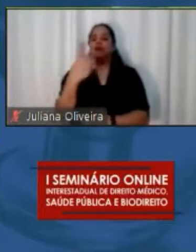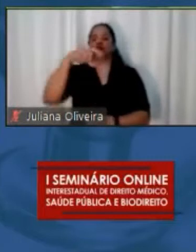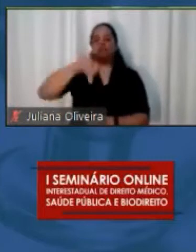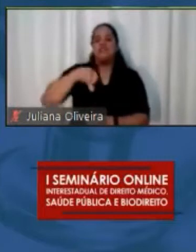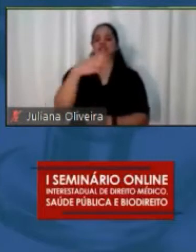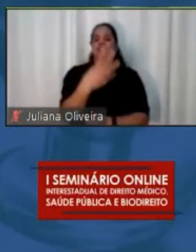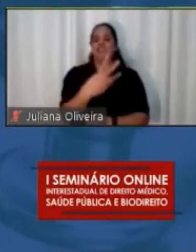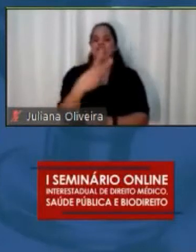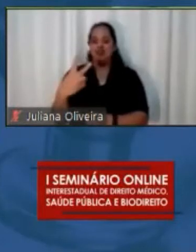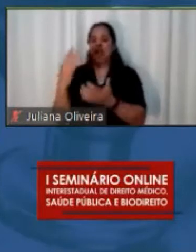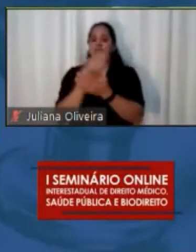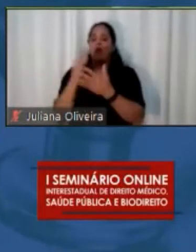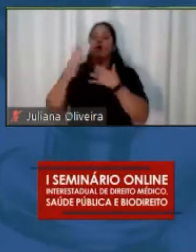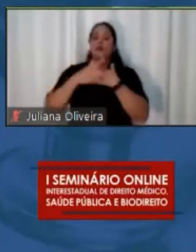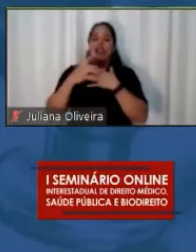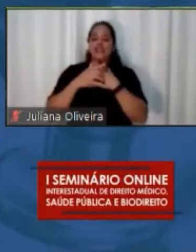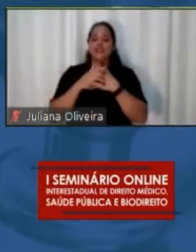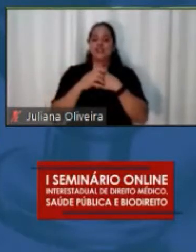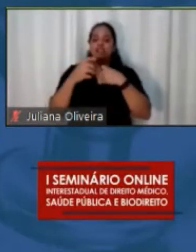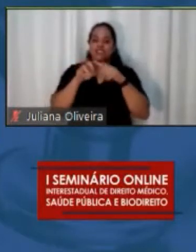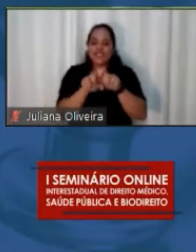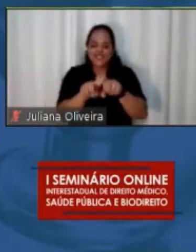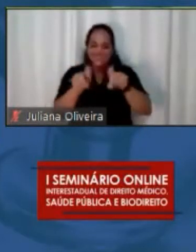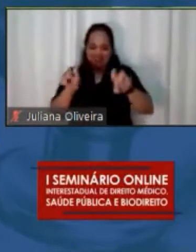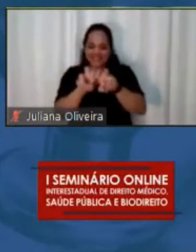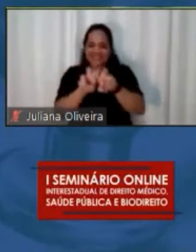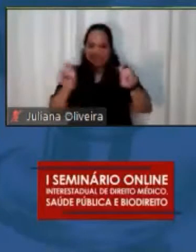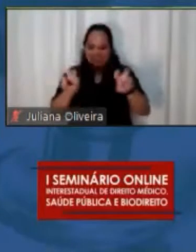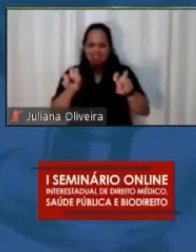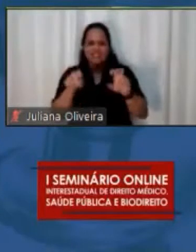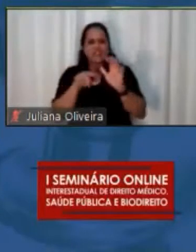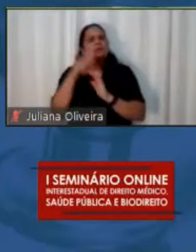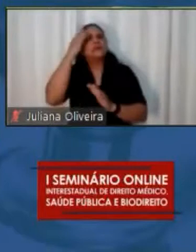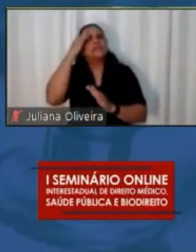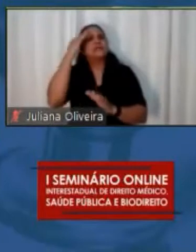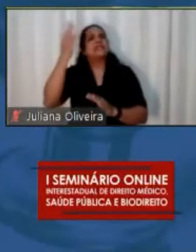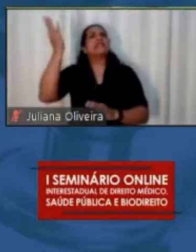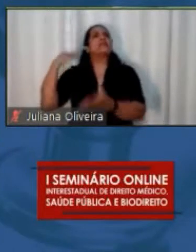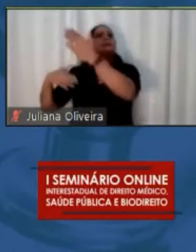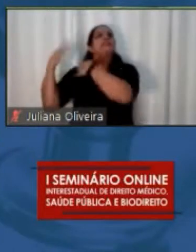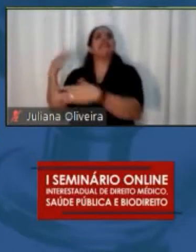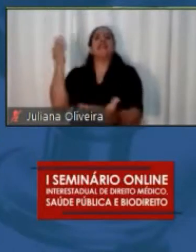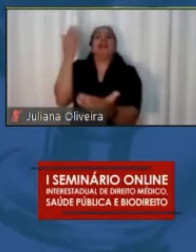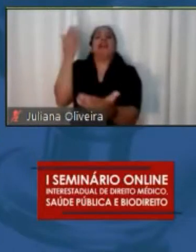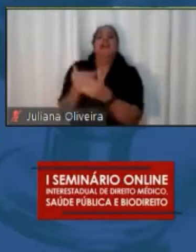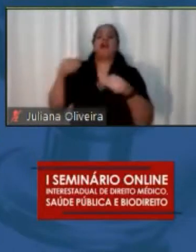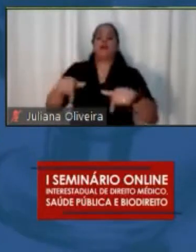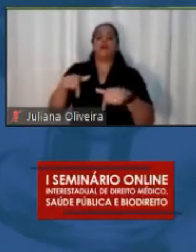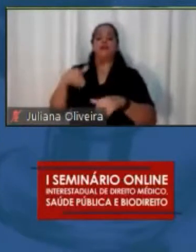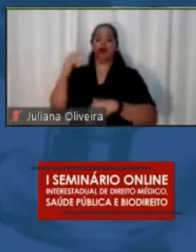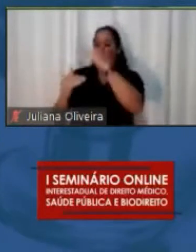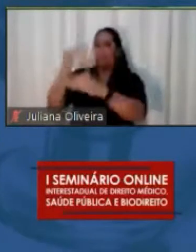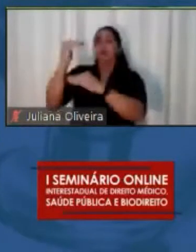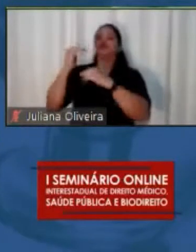esta regra muitas vezes ainda é colocada até hoje. Num trabalho, numa reportagem feita com